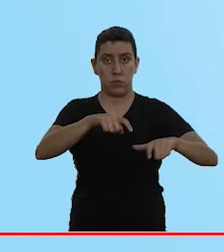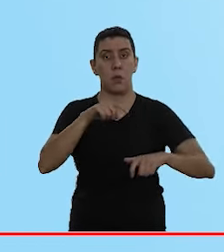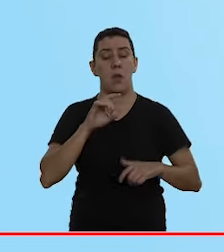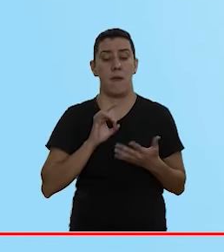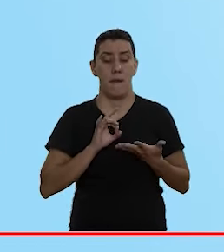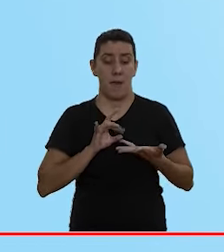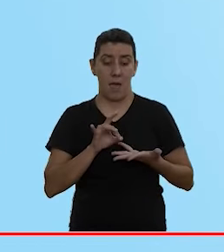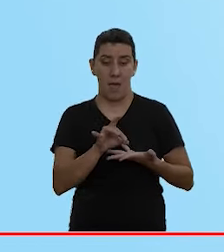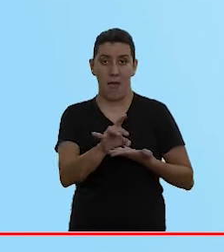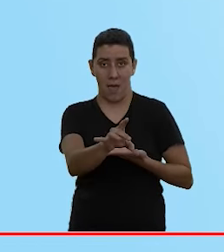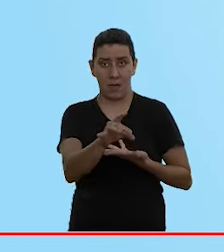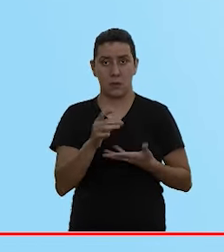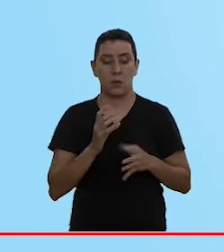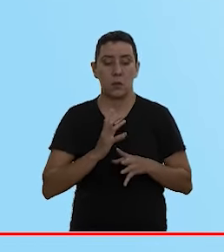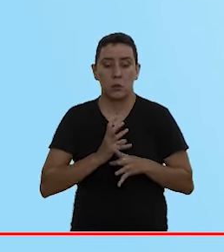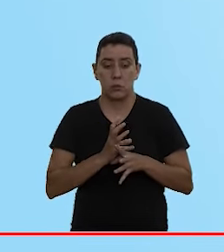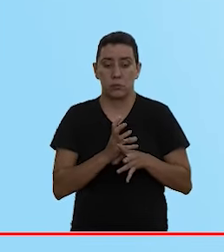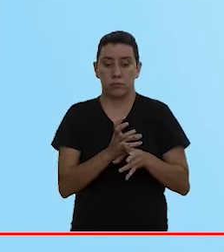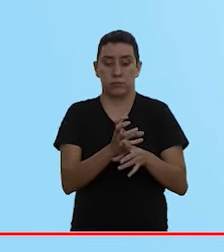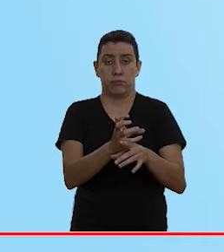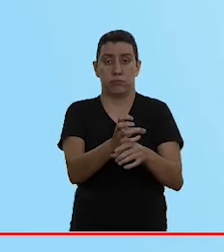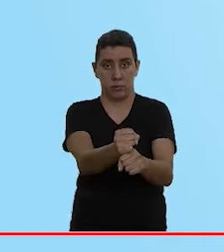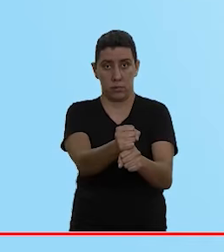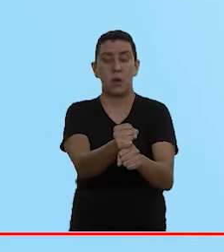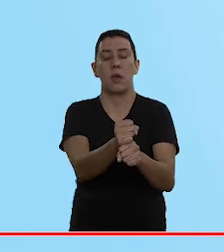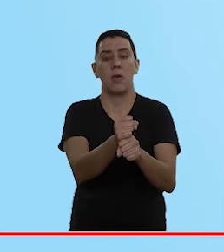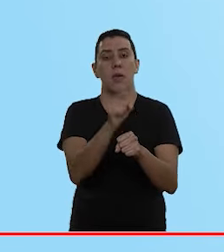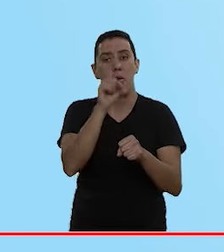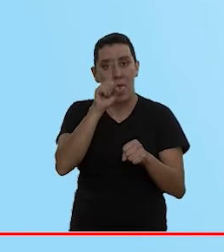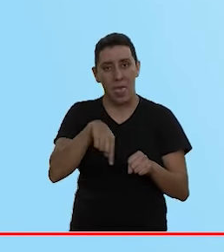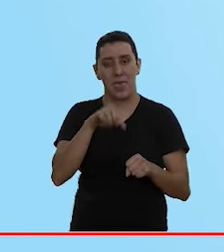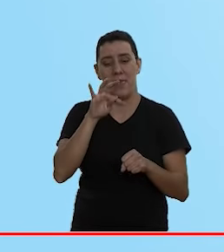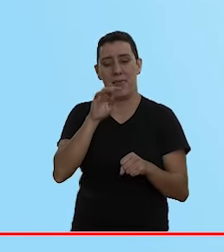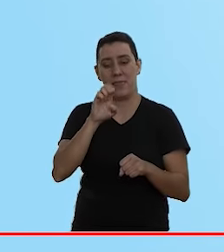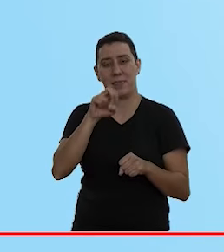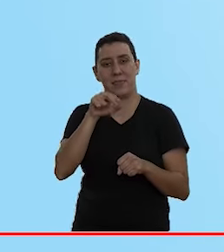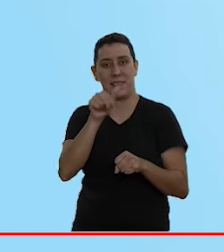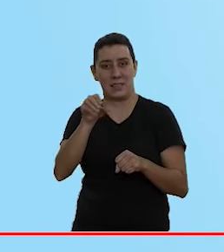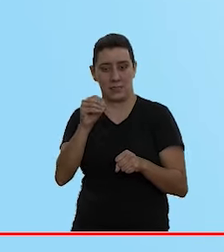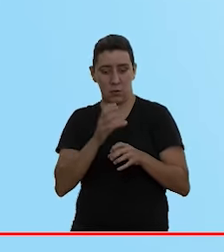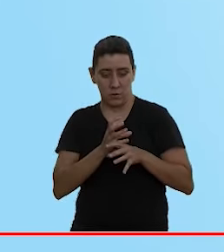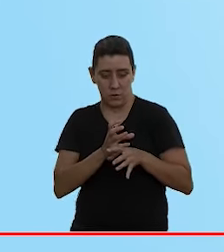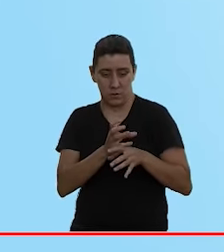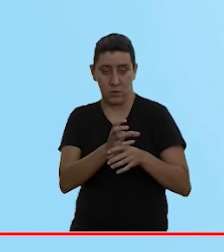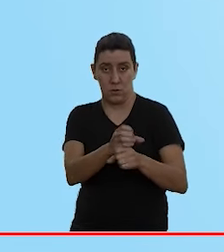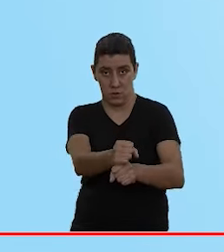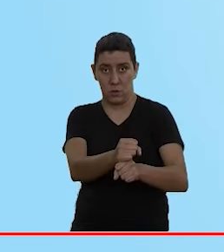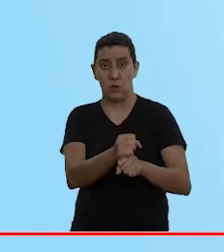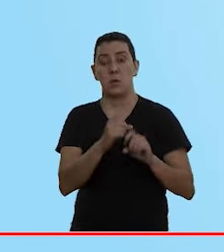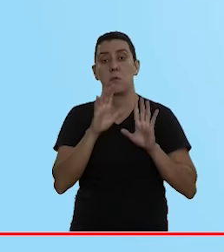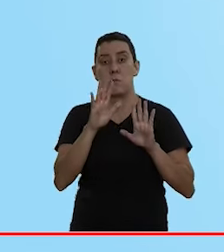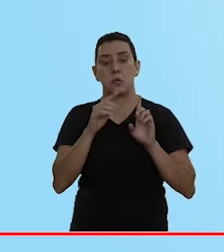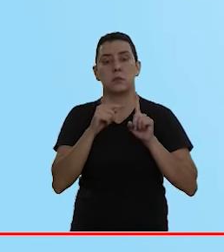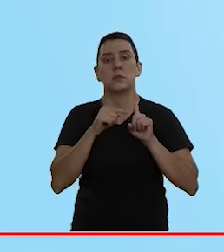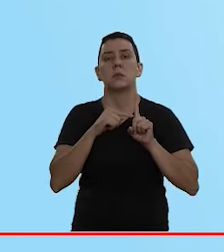se somando, né, e a corrente dos módulos é a mesma, né, já que eles estão em série. Tá?